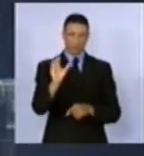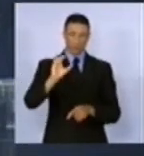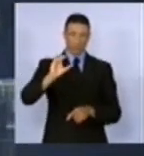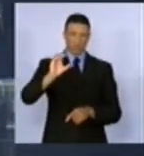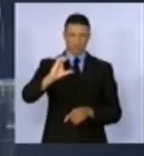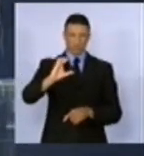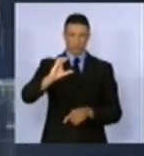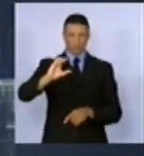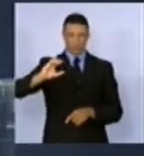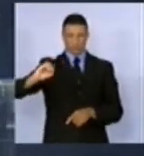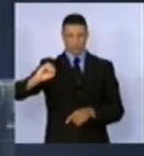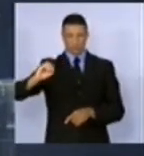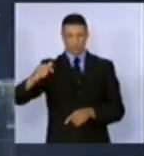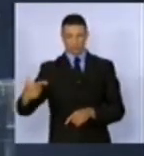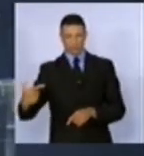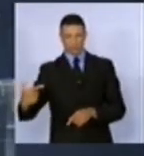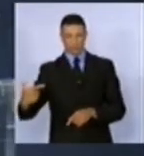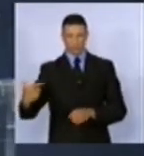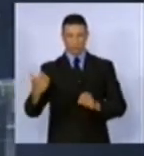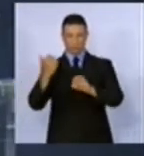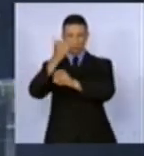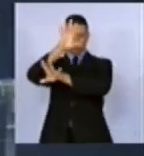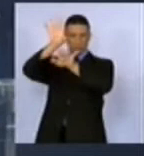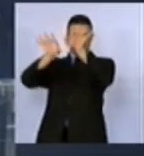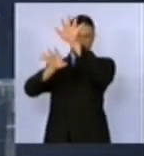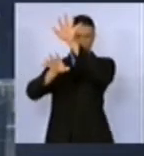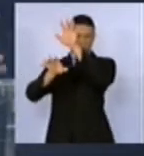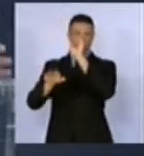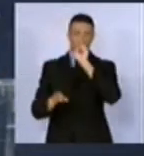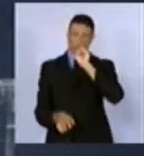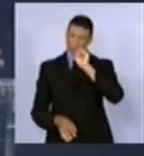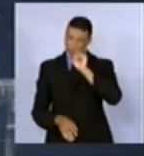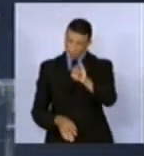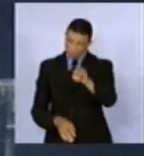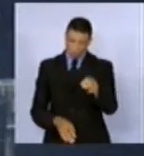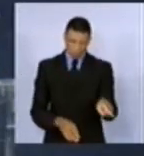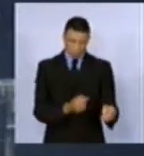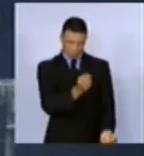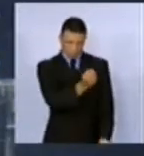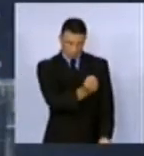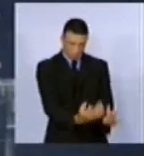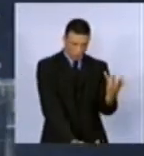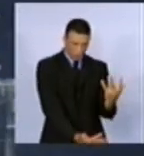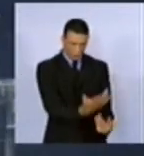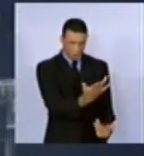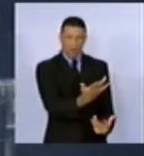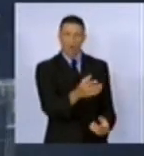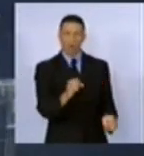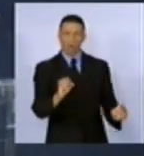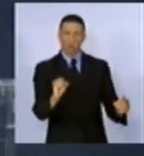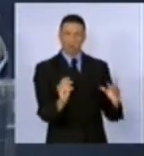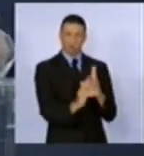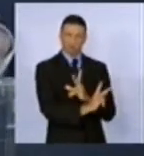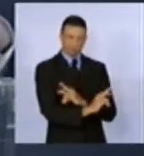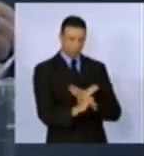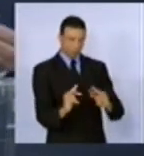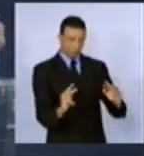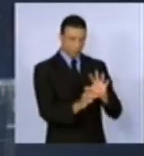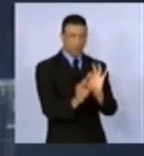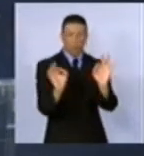atmosfera para a planta na fotossíntese se a combustão não for bem ventilada a